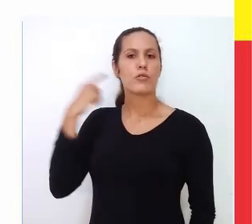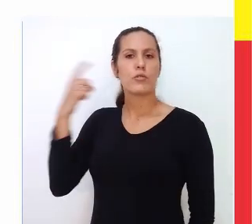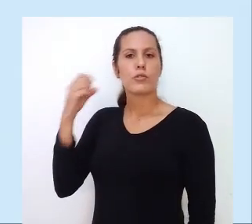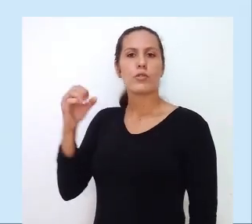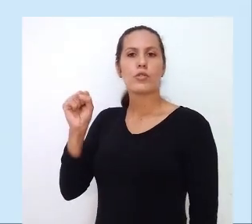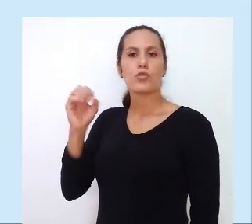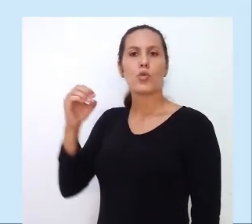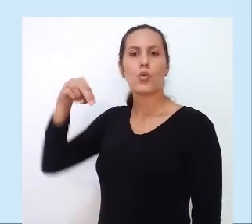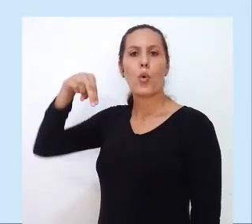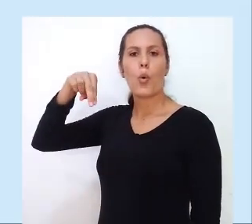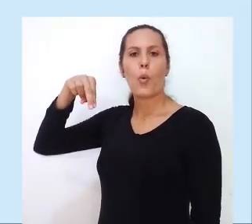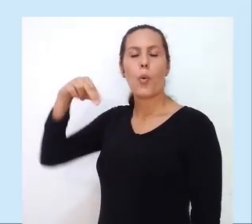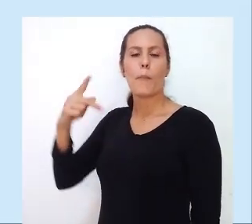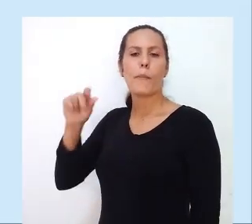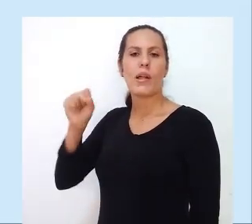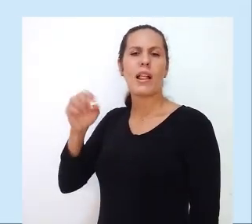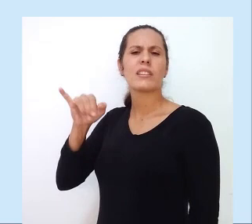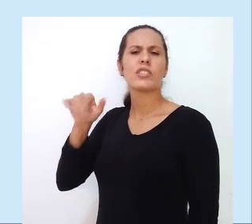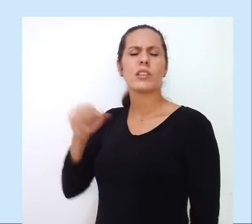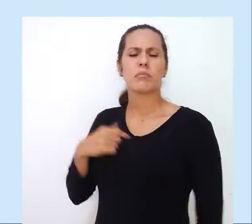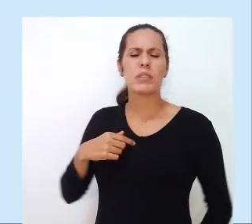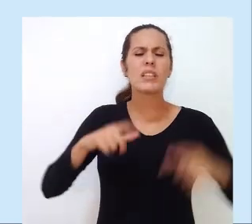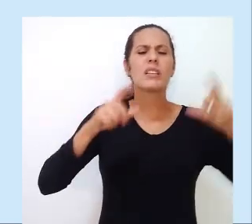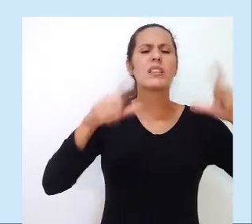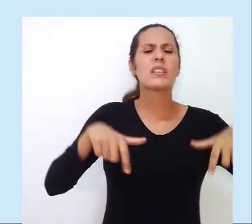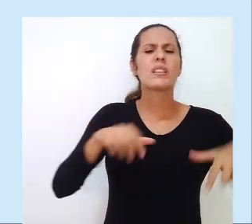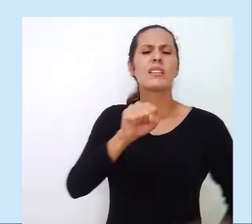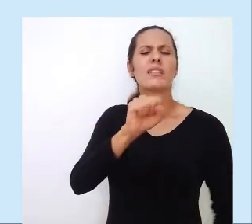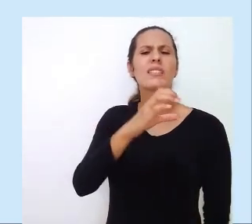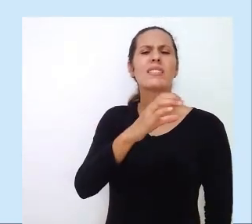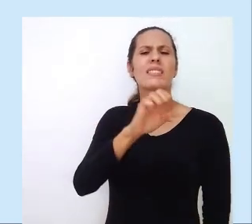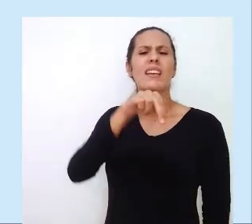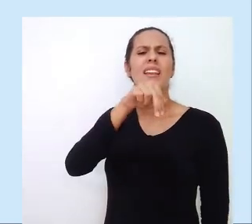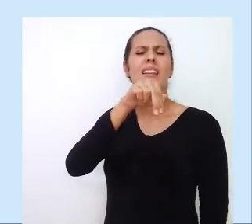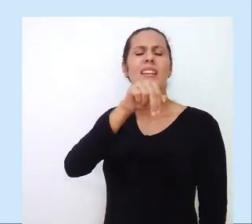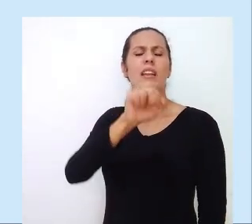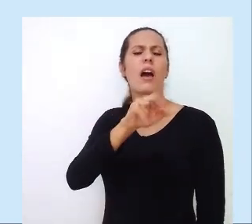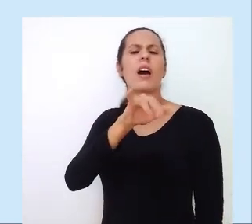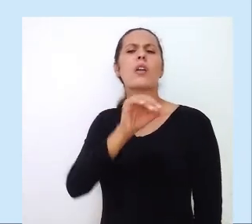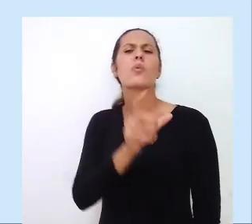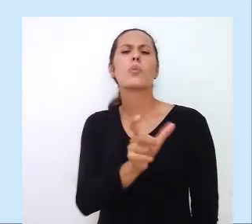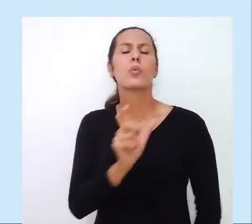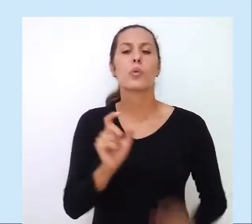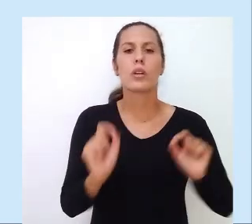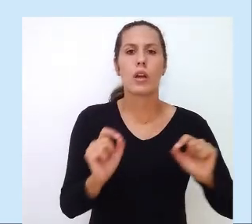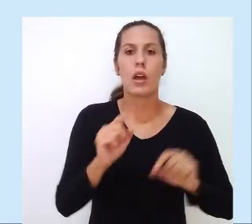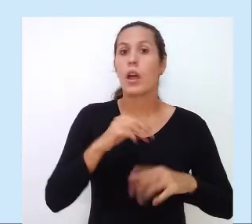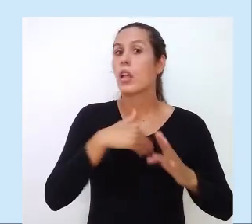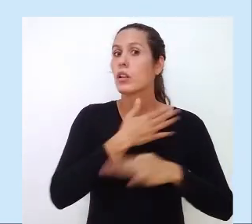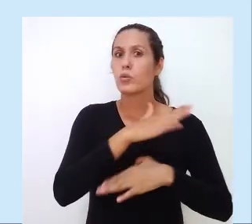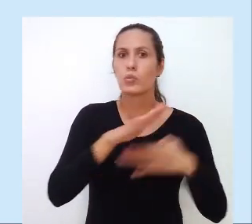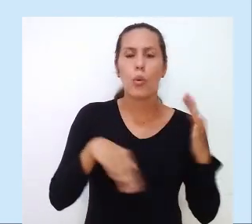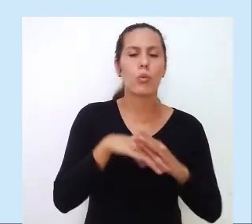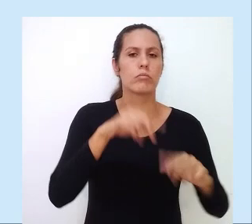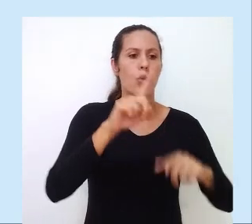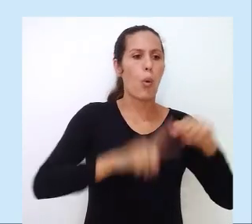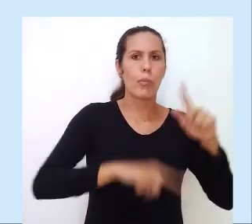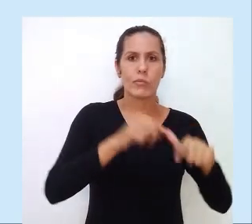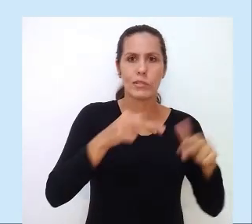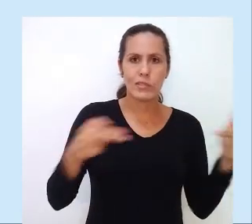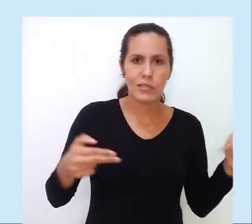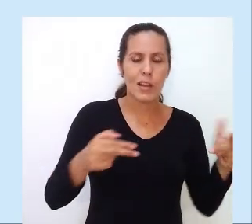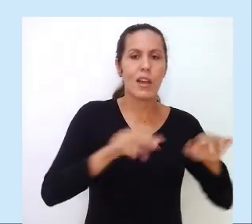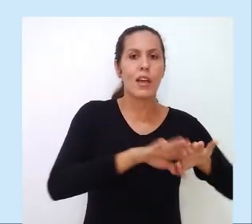Então, vamos ver o que é um a um. O que é o cenário? O cenário são todos os objetos ou elementos